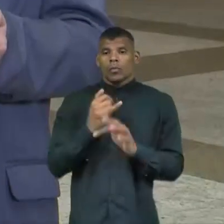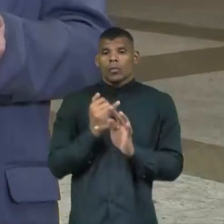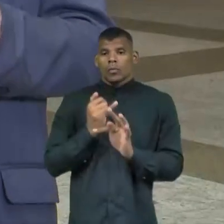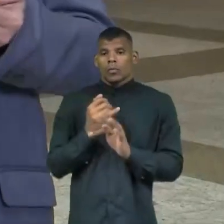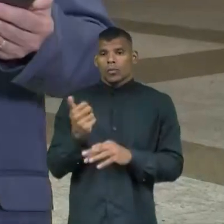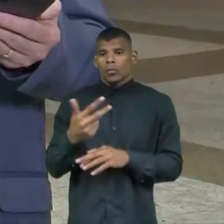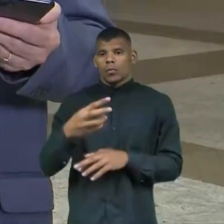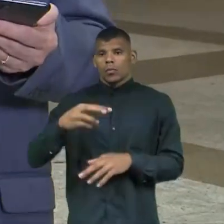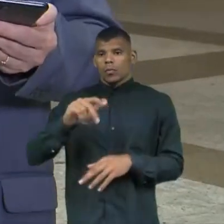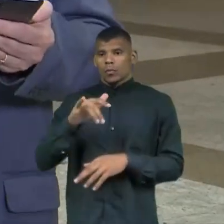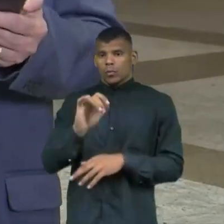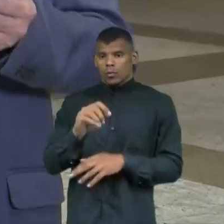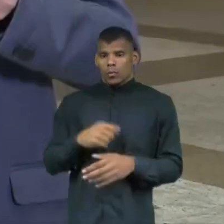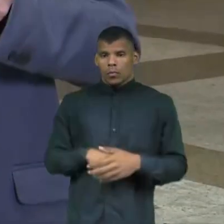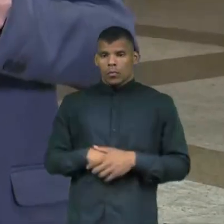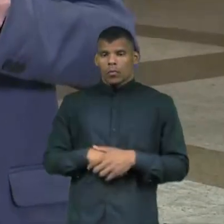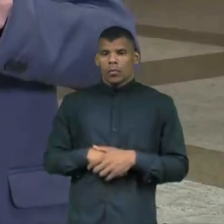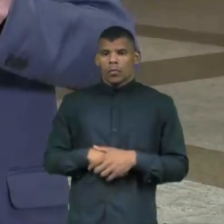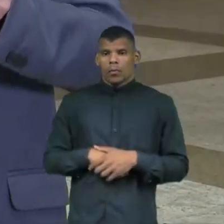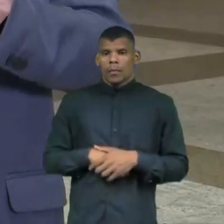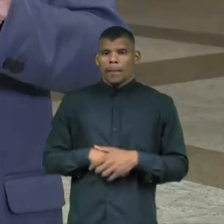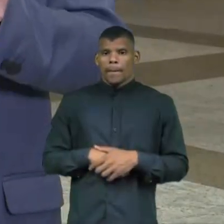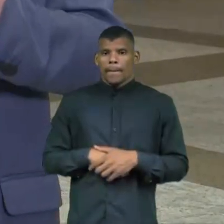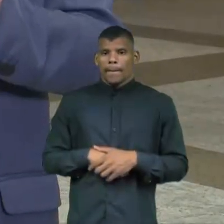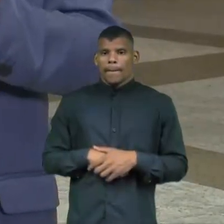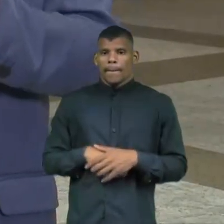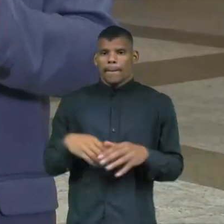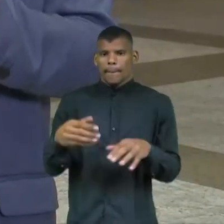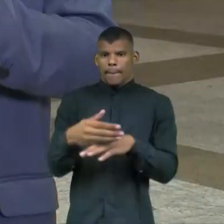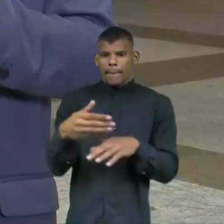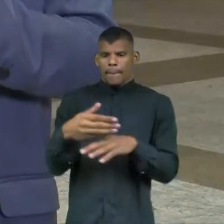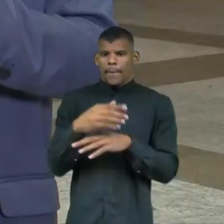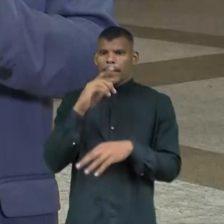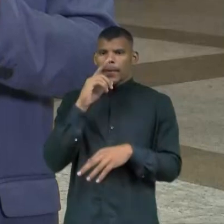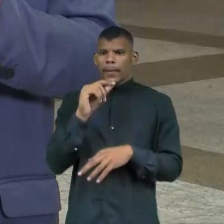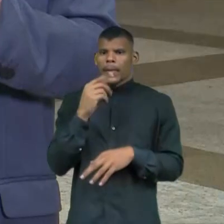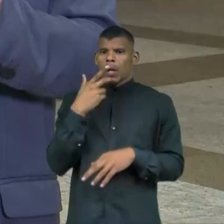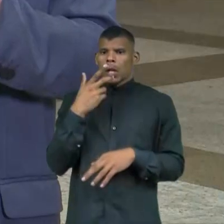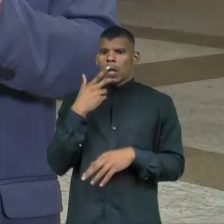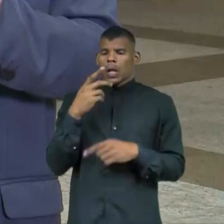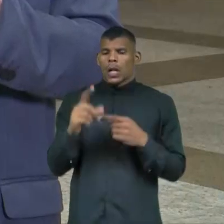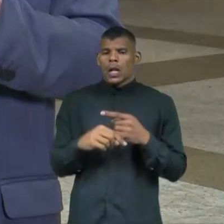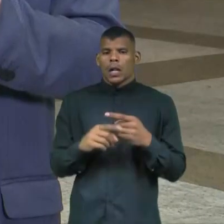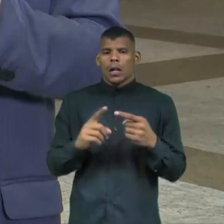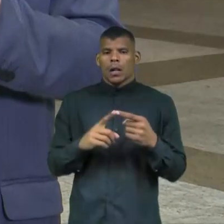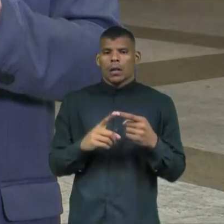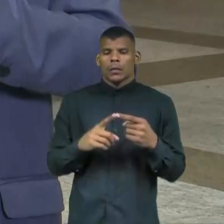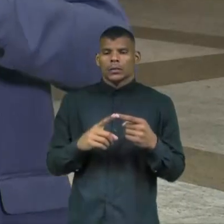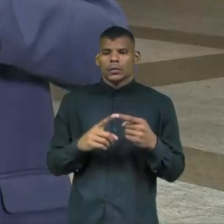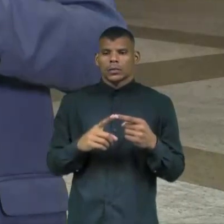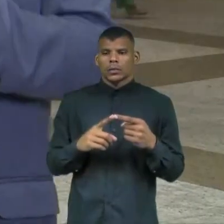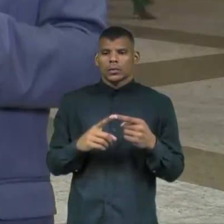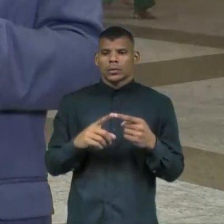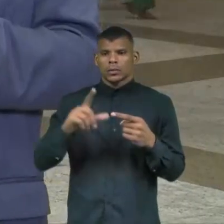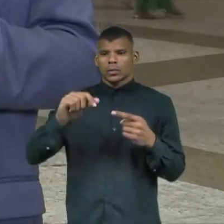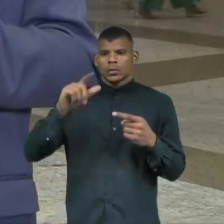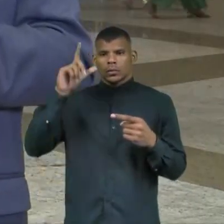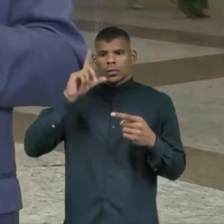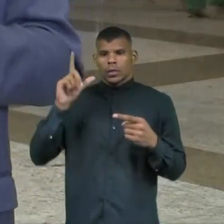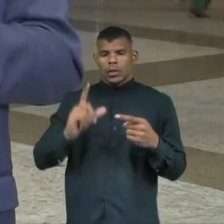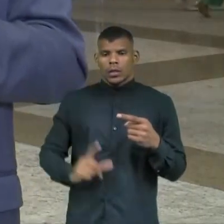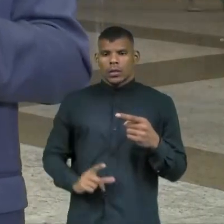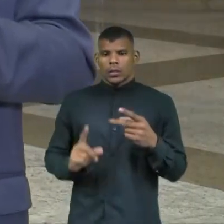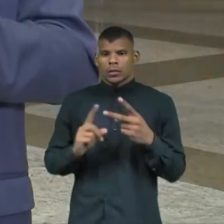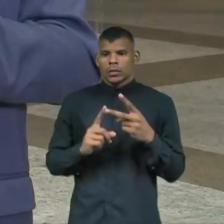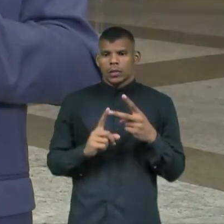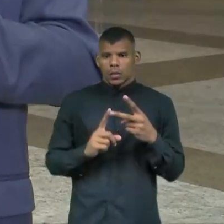escola técnica, como todo mundo conhece. E vai ter a participação, por exemplo, eu posso destacar aqui, o professor me passou, a Larissa Gaspar, nossa deputada estadual